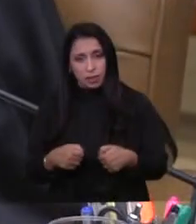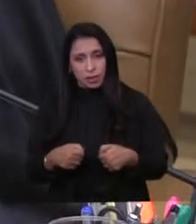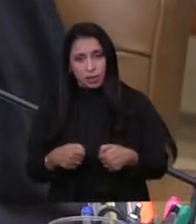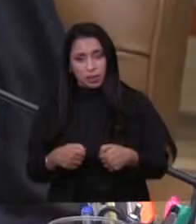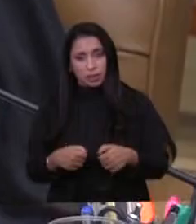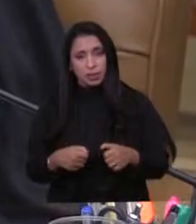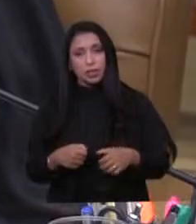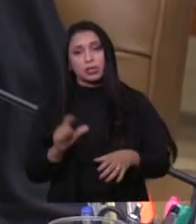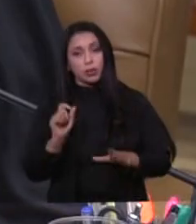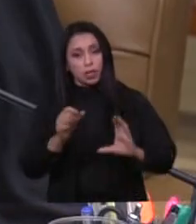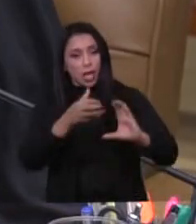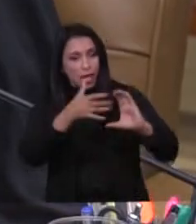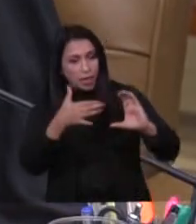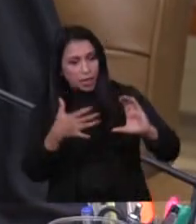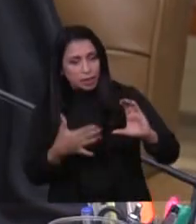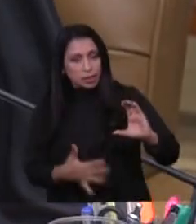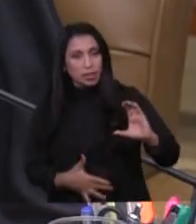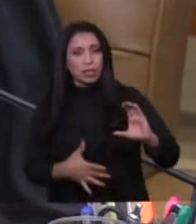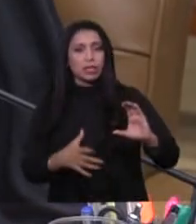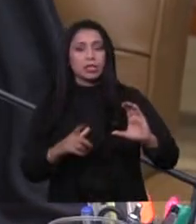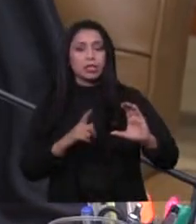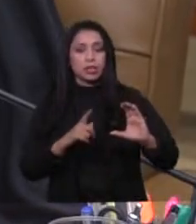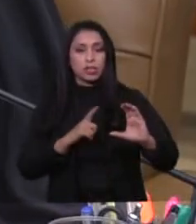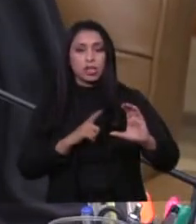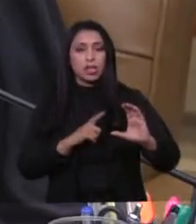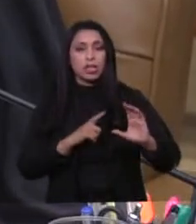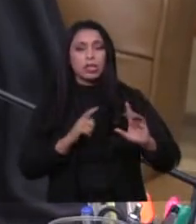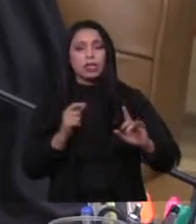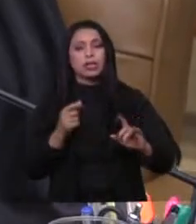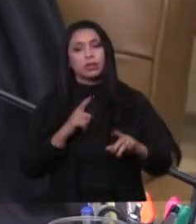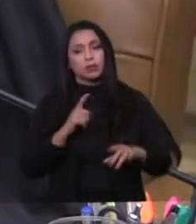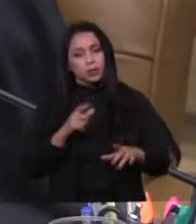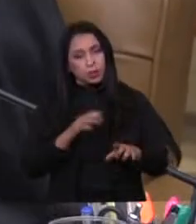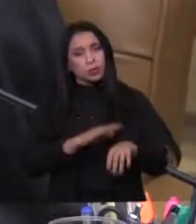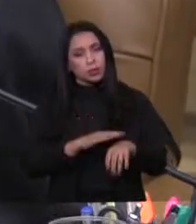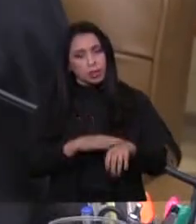a característica da estabilidade, da durabilidade.